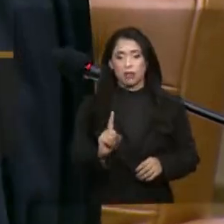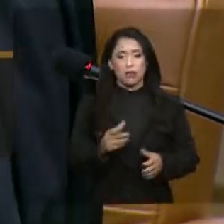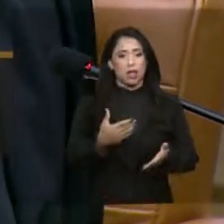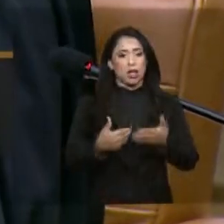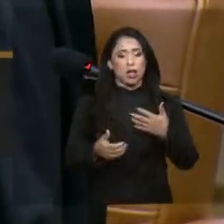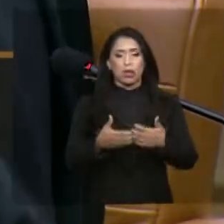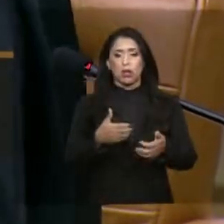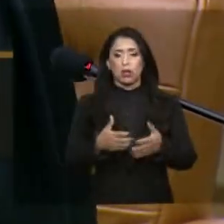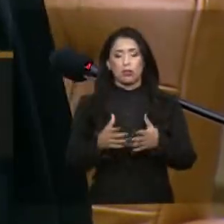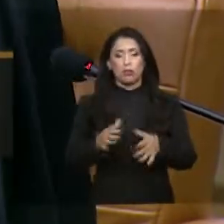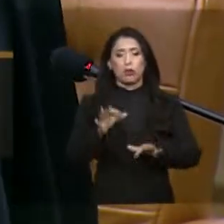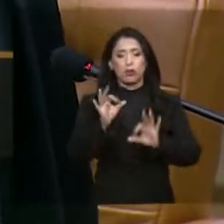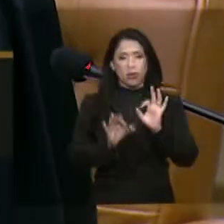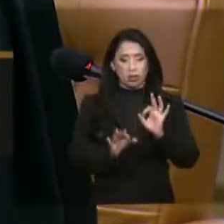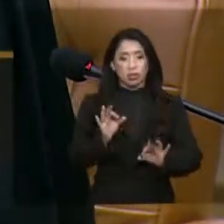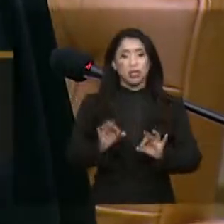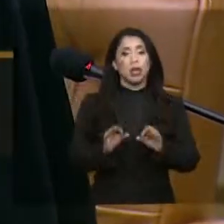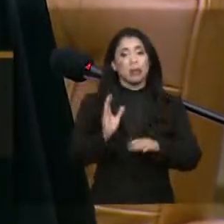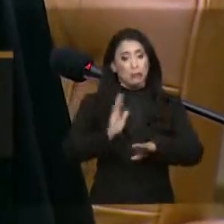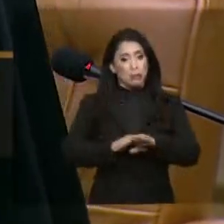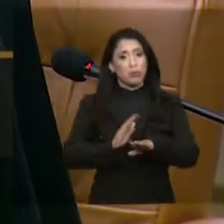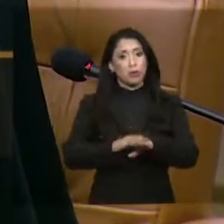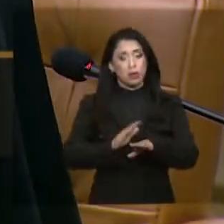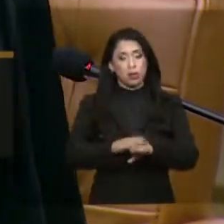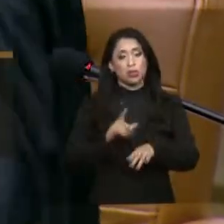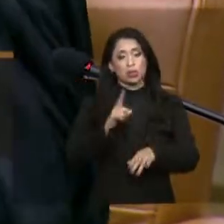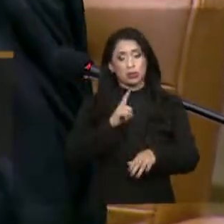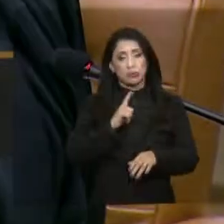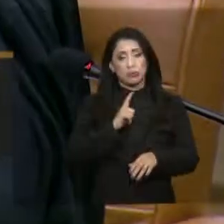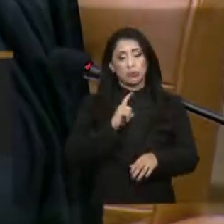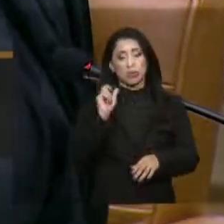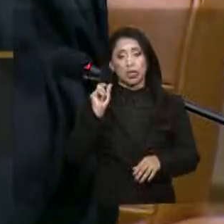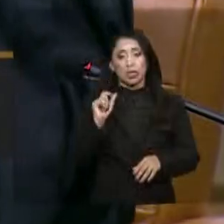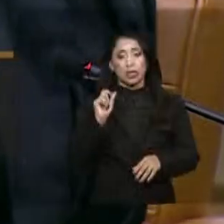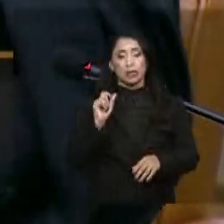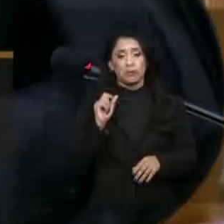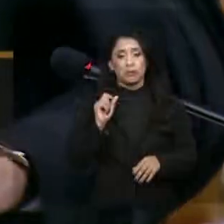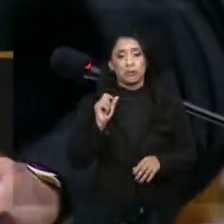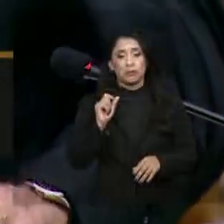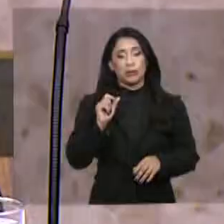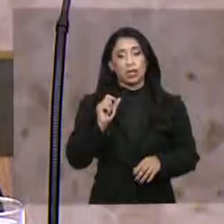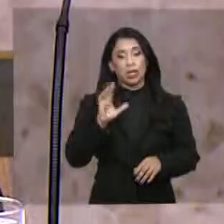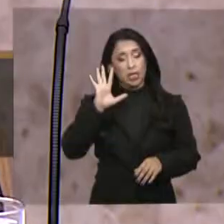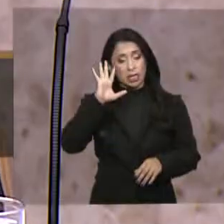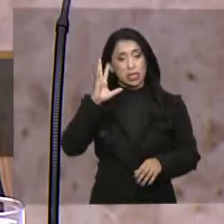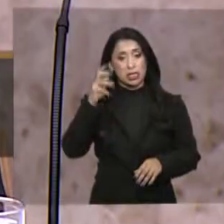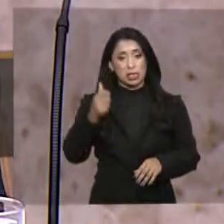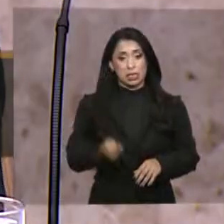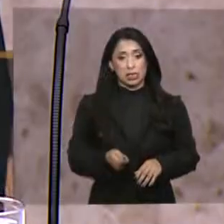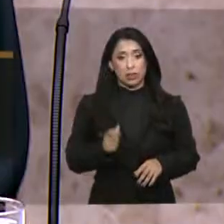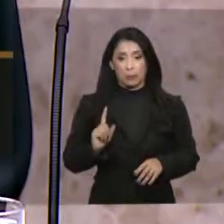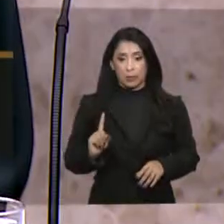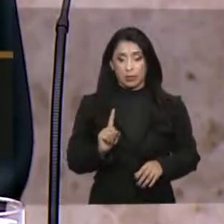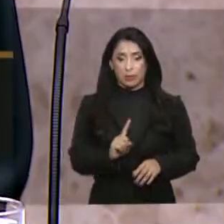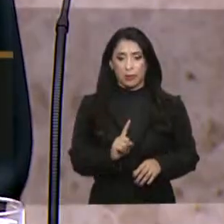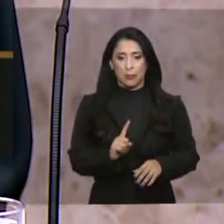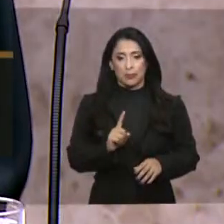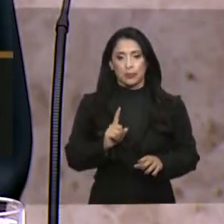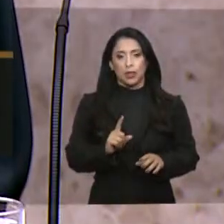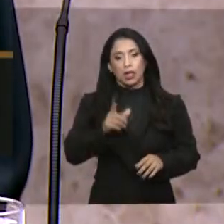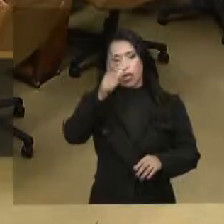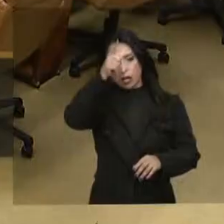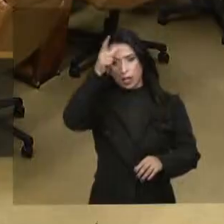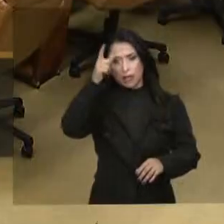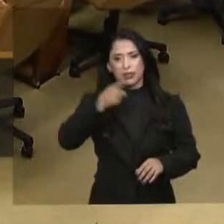jurisdição, também está habilitado à rescisão da sentença, que foi o que Vossa Excelência acabou de dizer. Senhor presidente, o senhor me permite, ainda em sede de debate,